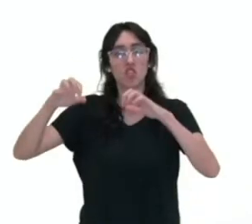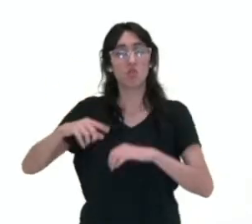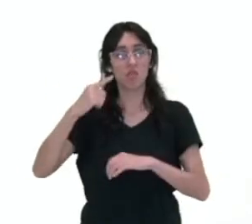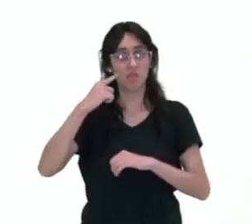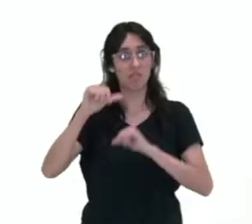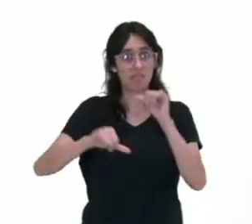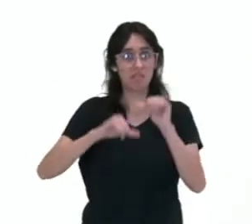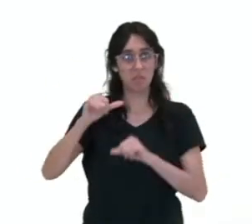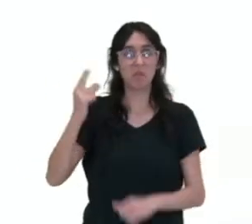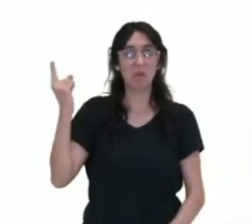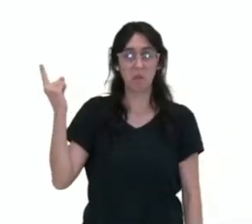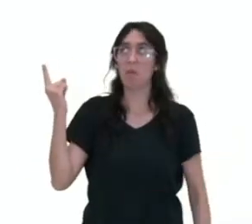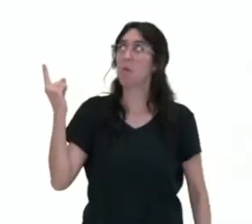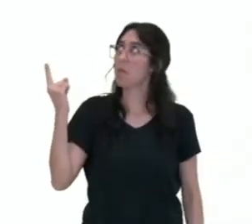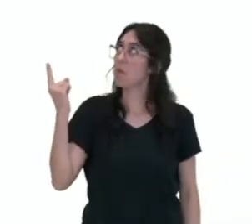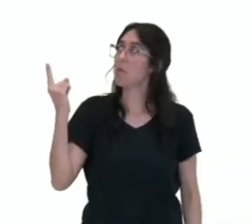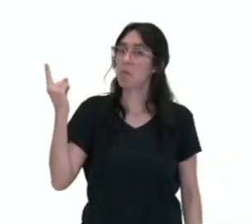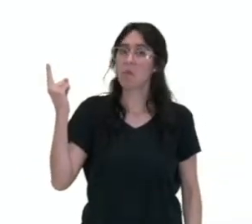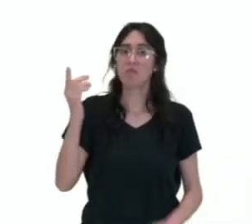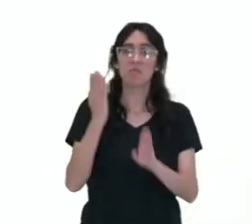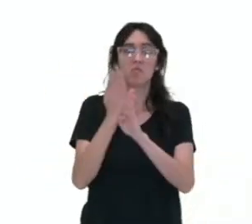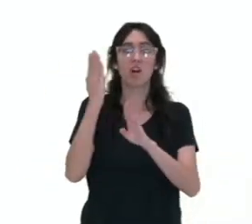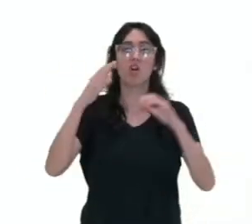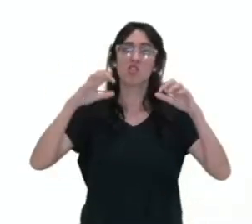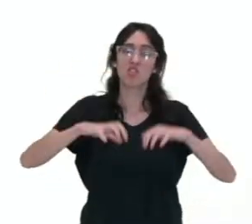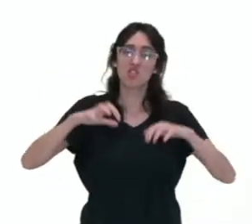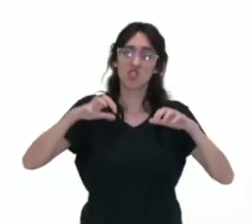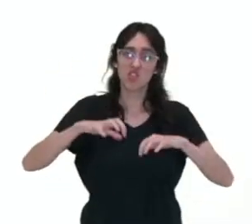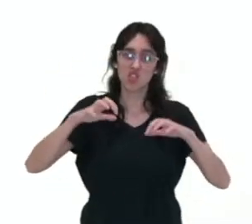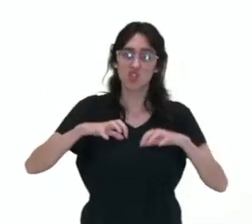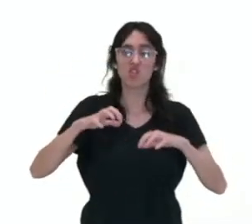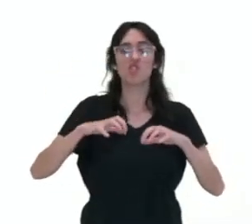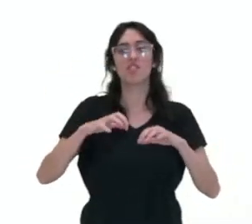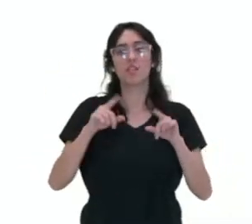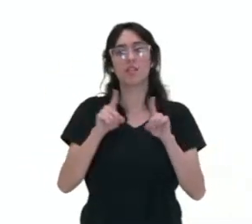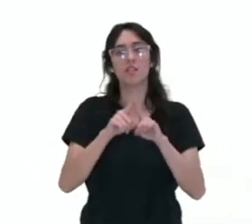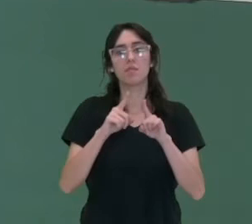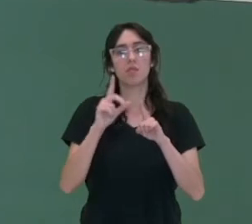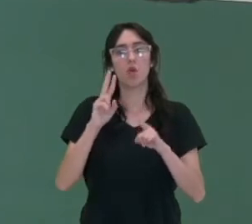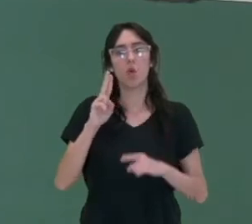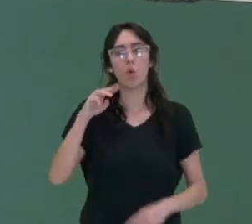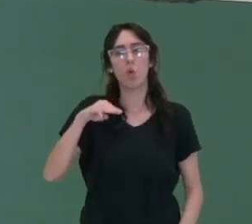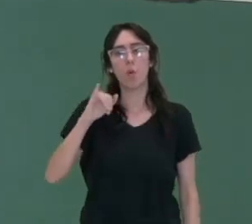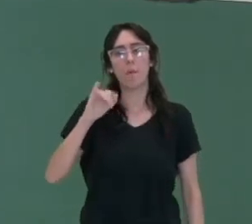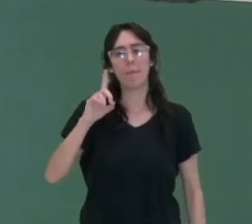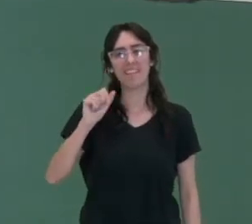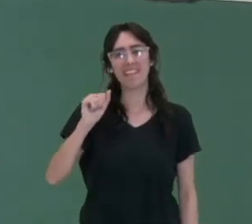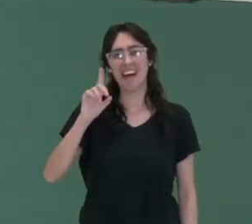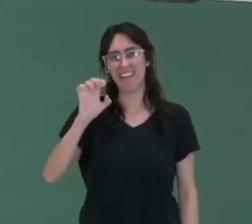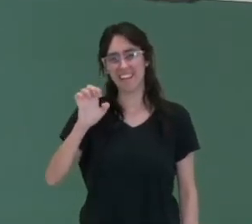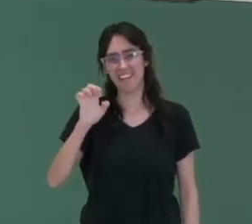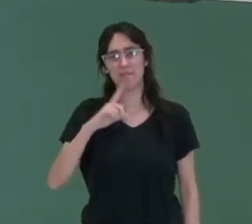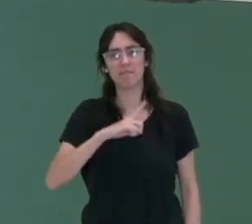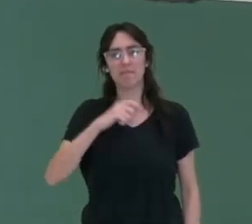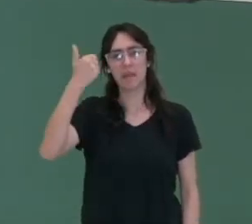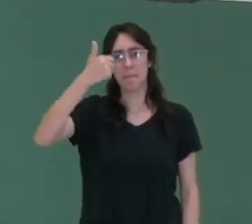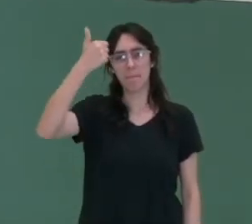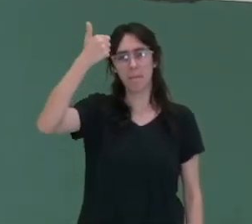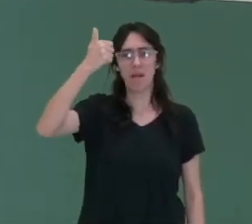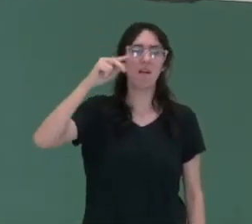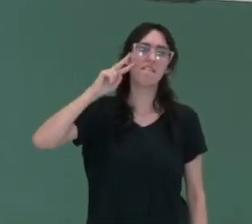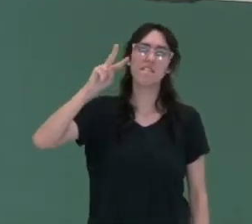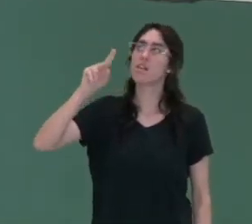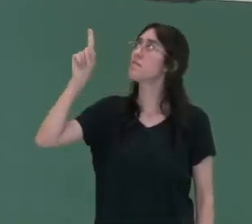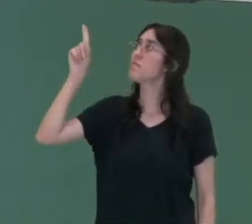na paisagem justamente em função da presença de chuvas e da presença de umidade. Aqui, por mais que a gente pense que esse solo,